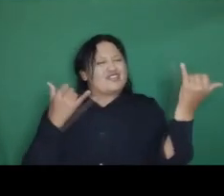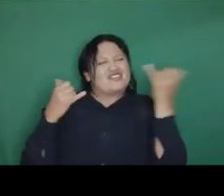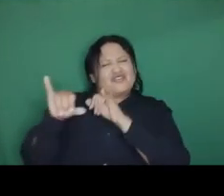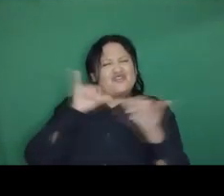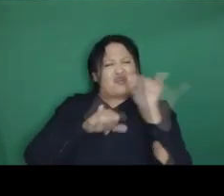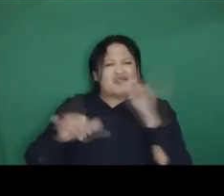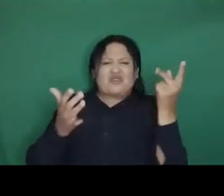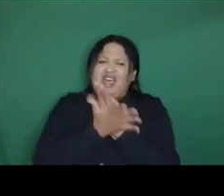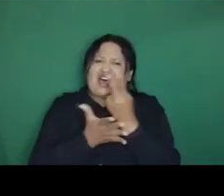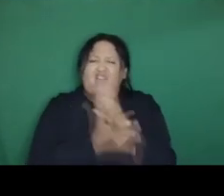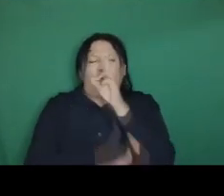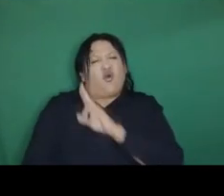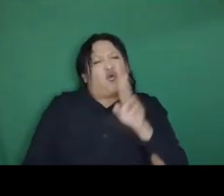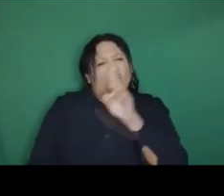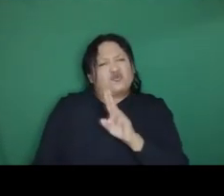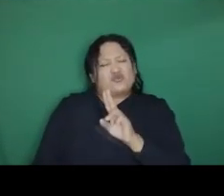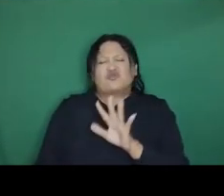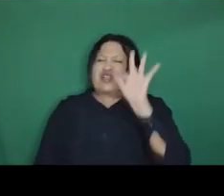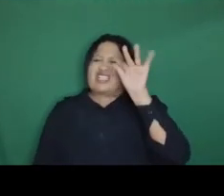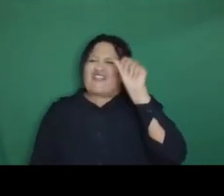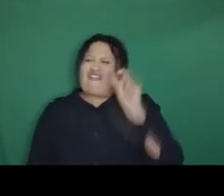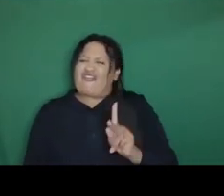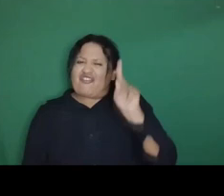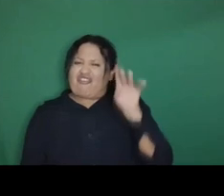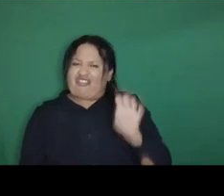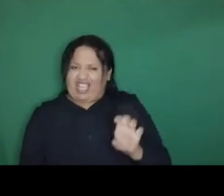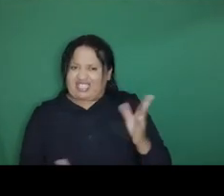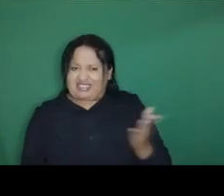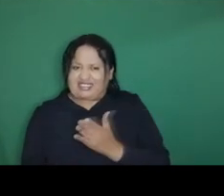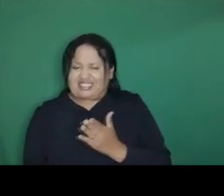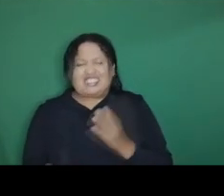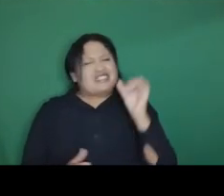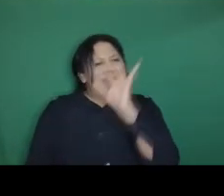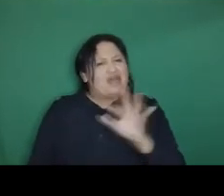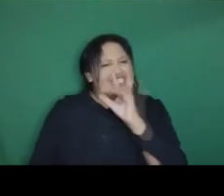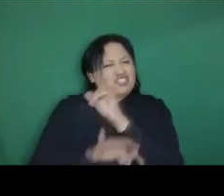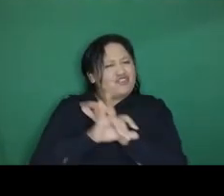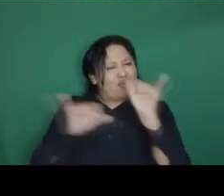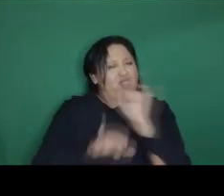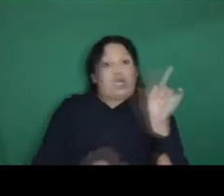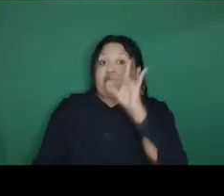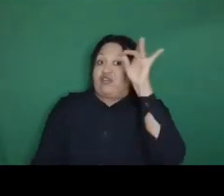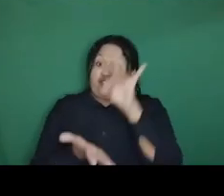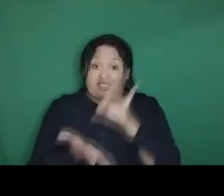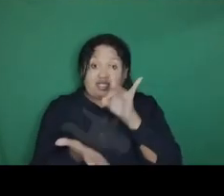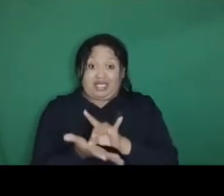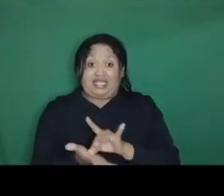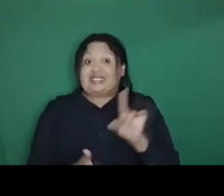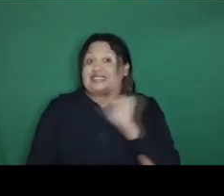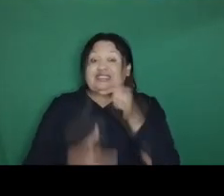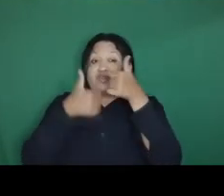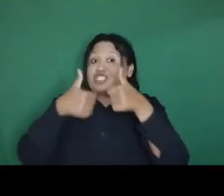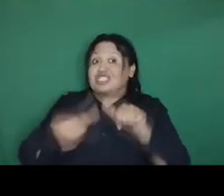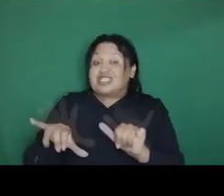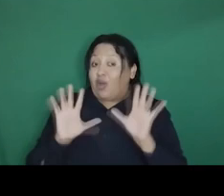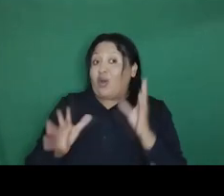de imagem de informações que não são verídicas que não são verdadeiras que não estão pautadas no conhecimento